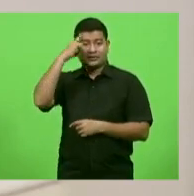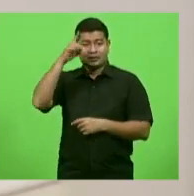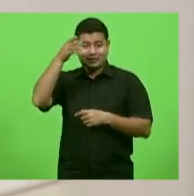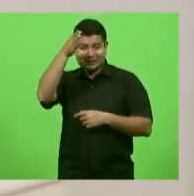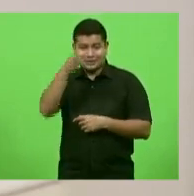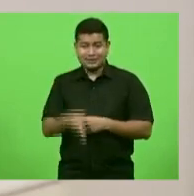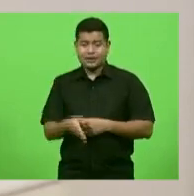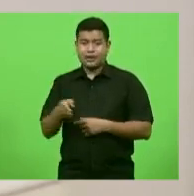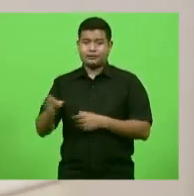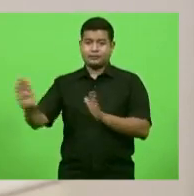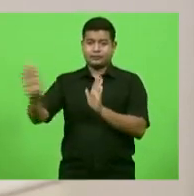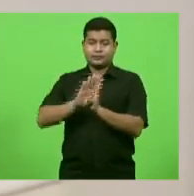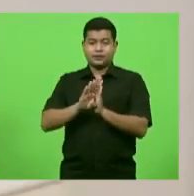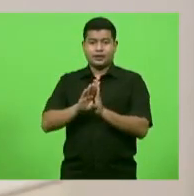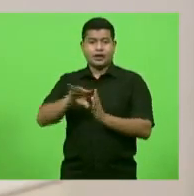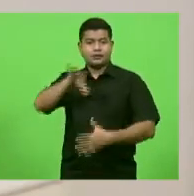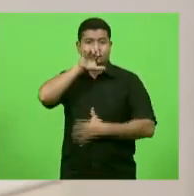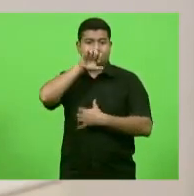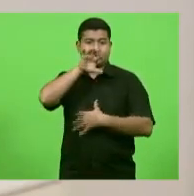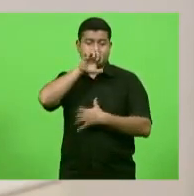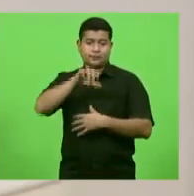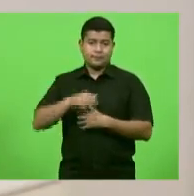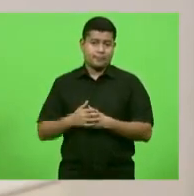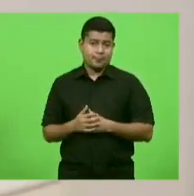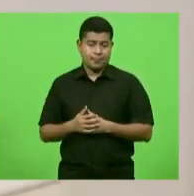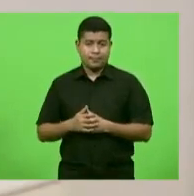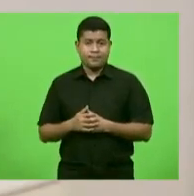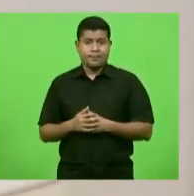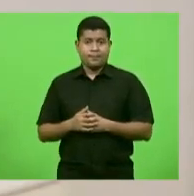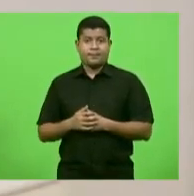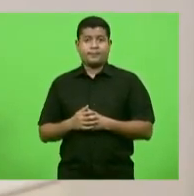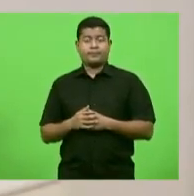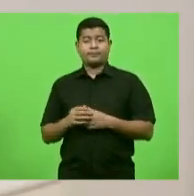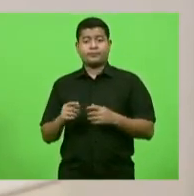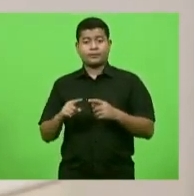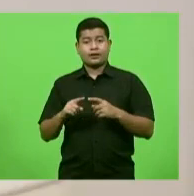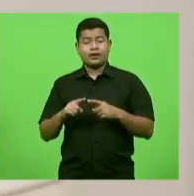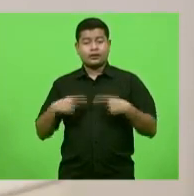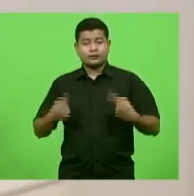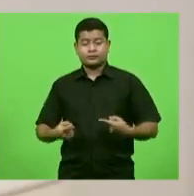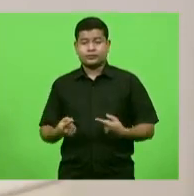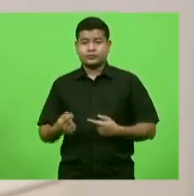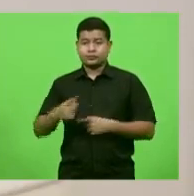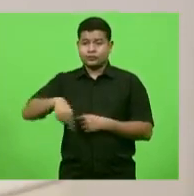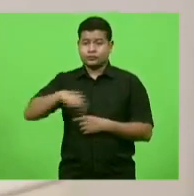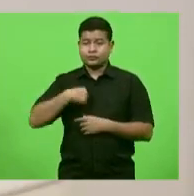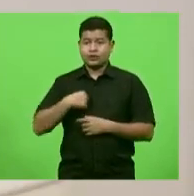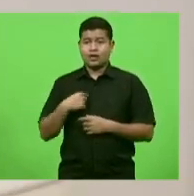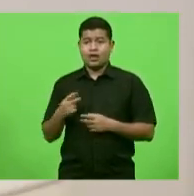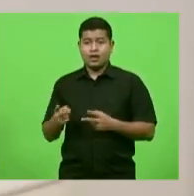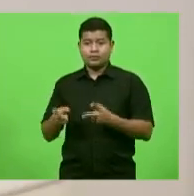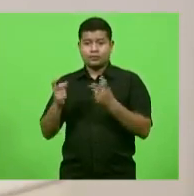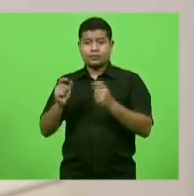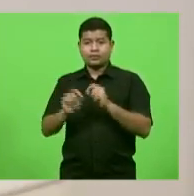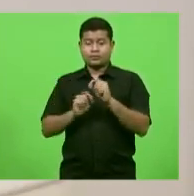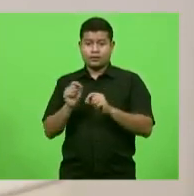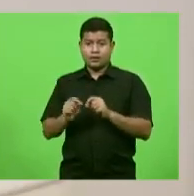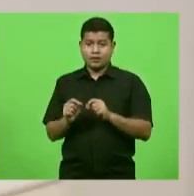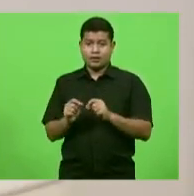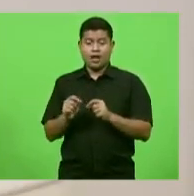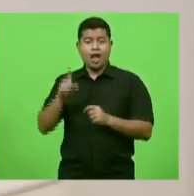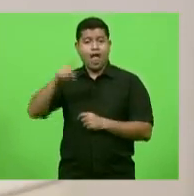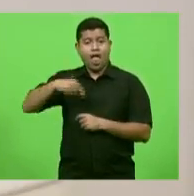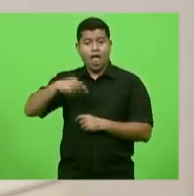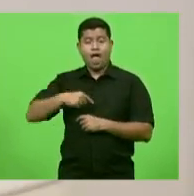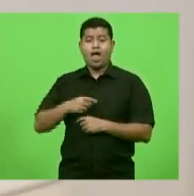pulmonares. Todavia, o que se pode extrair do feito, ao menos de forma indiciária, é o conhecimento